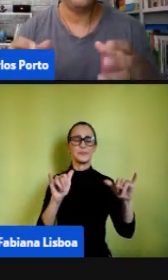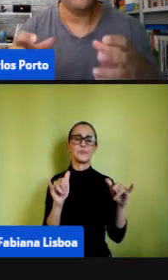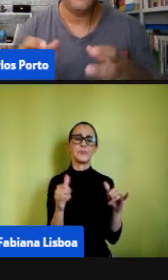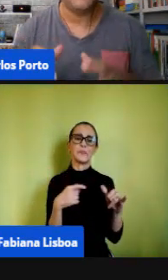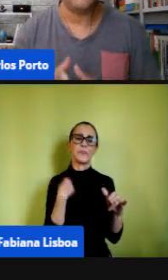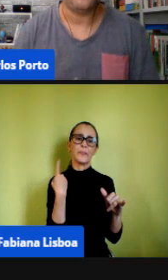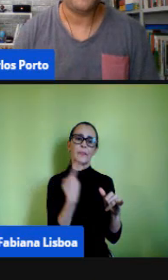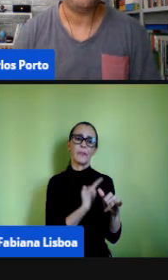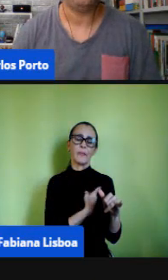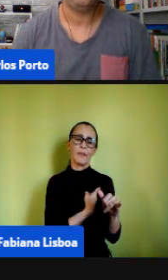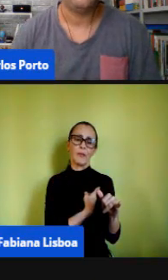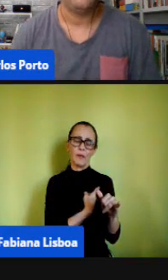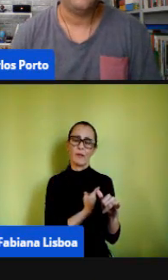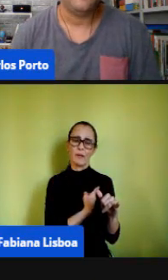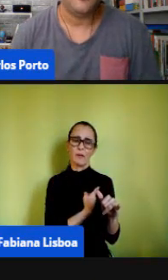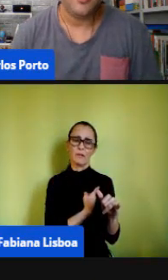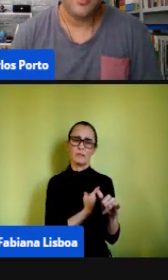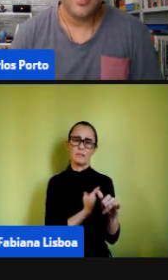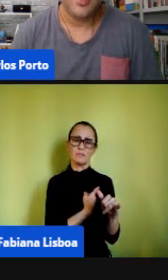estamos, nesse momento atual,